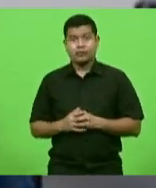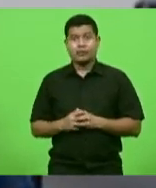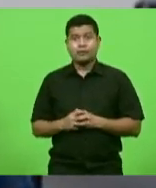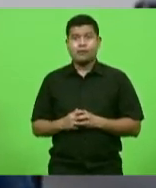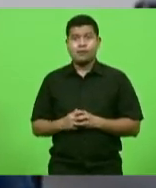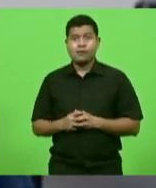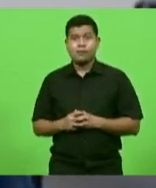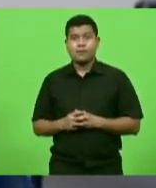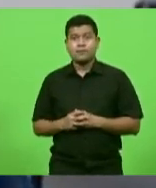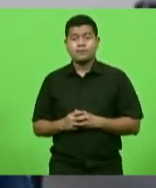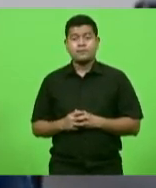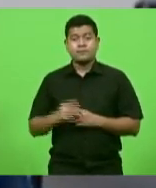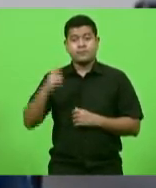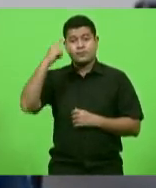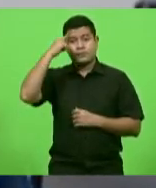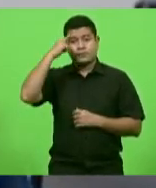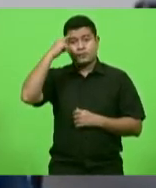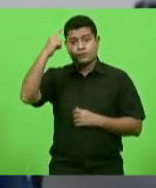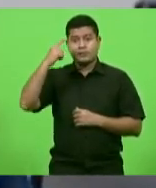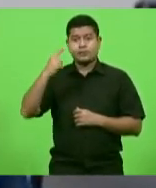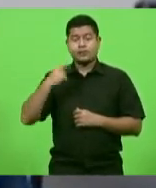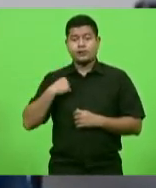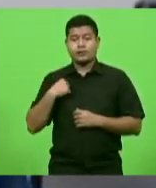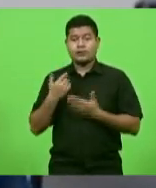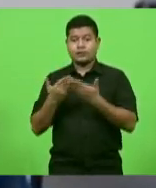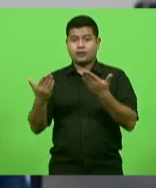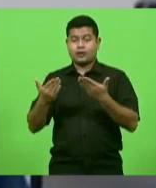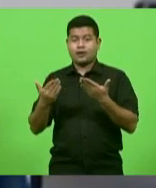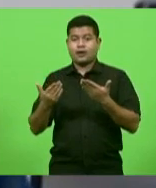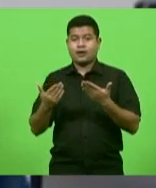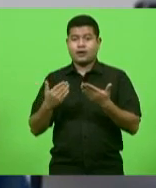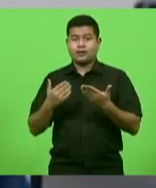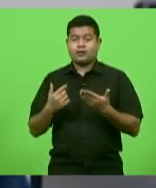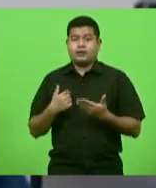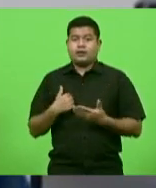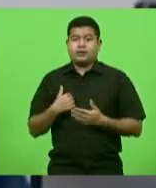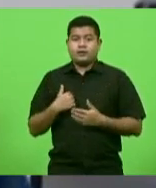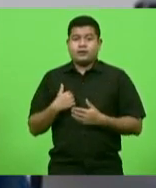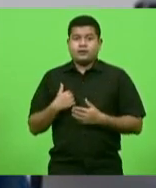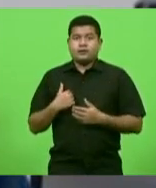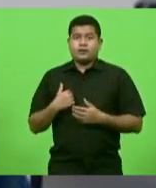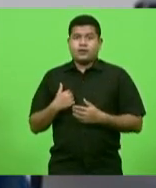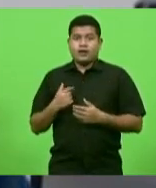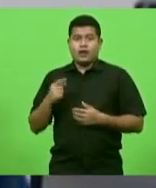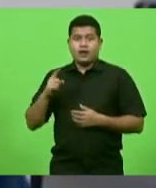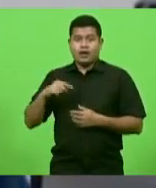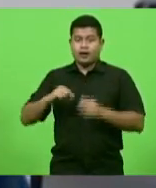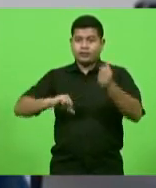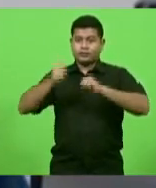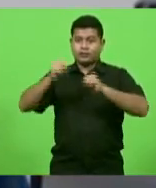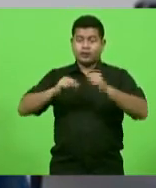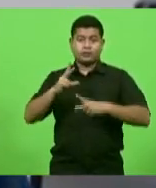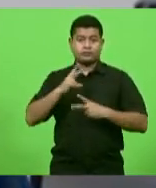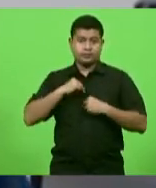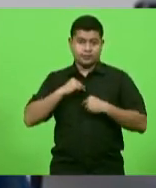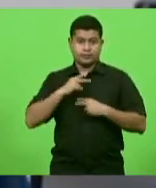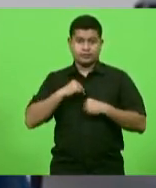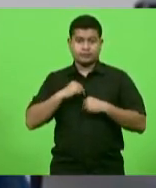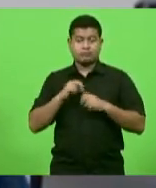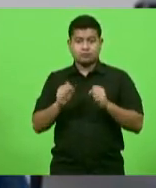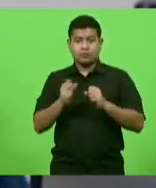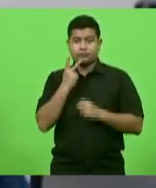é examinado lembrando um juízo preliminar e não aprofundado que se reservará então analise né